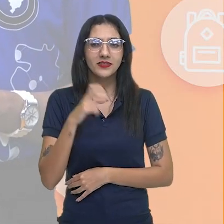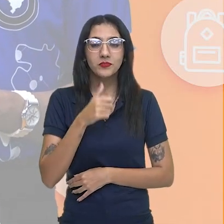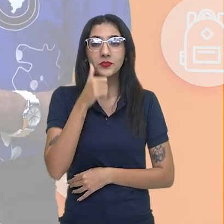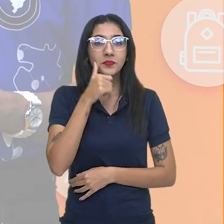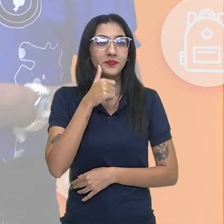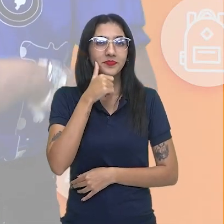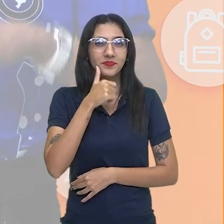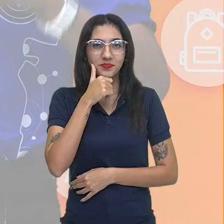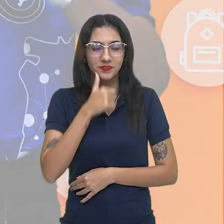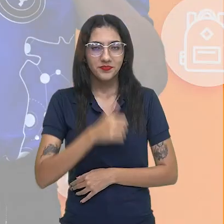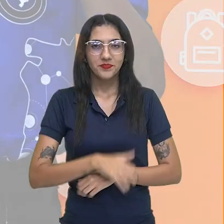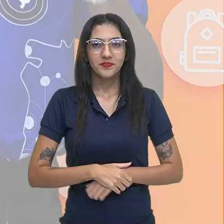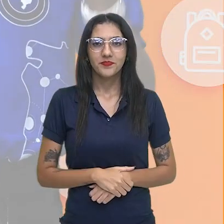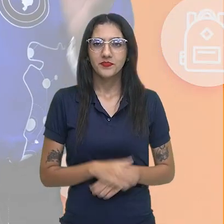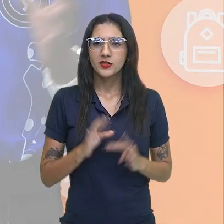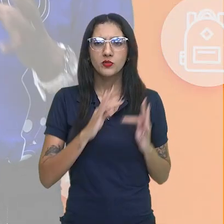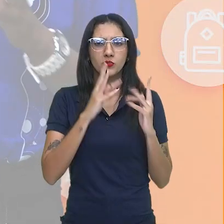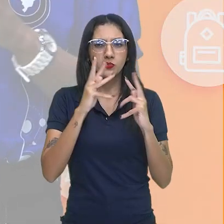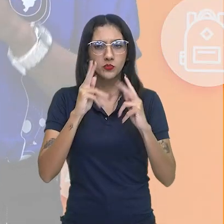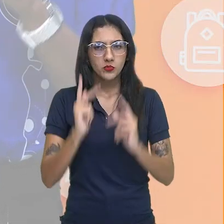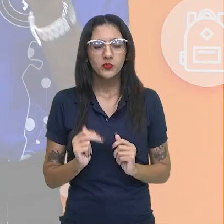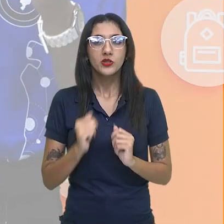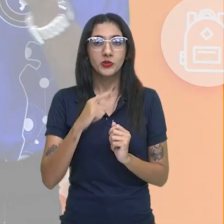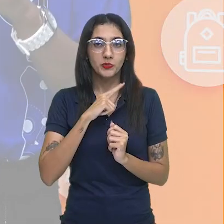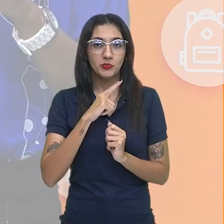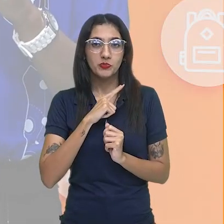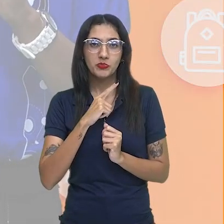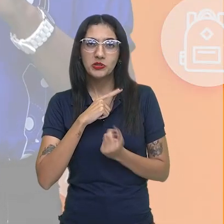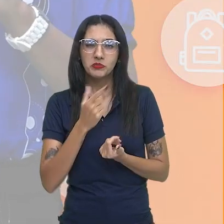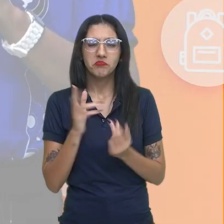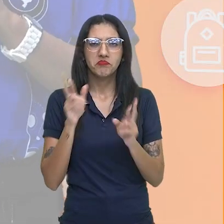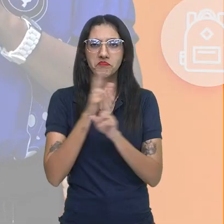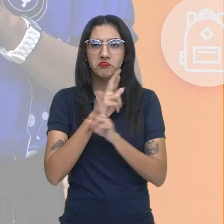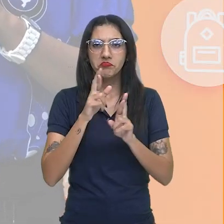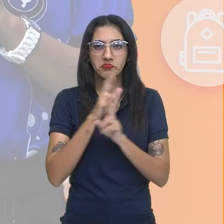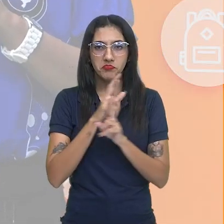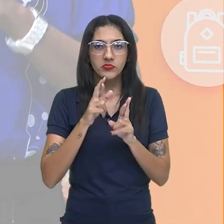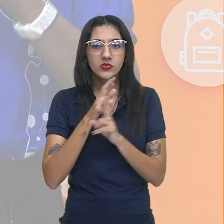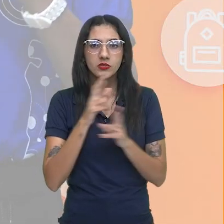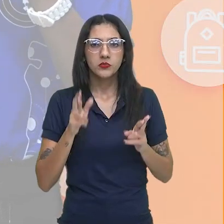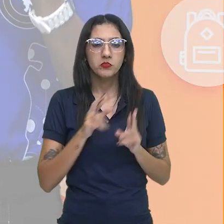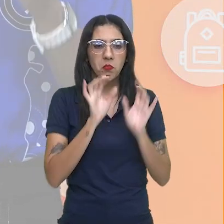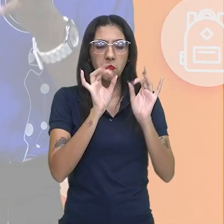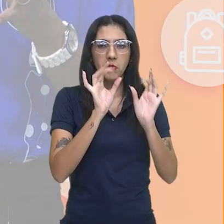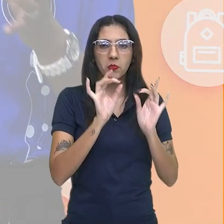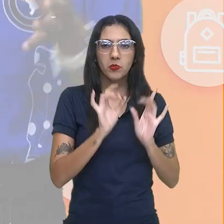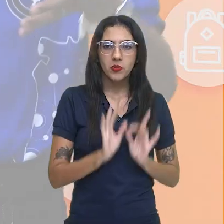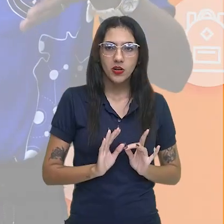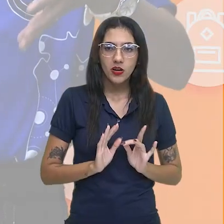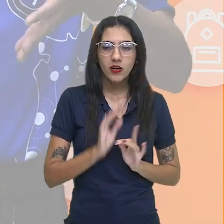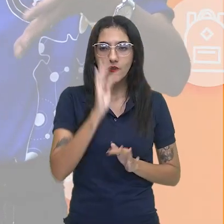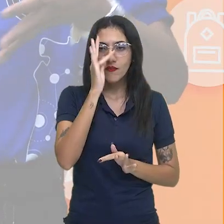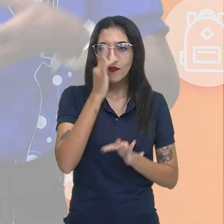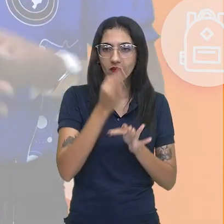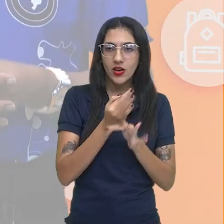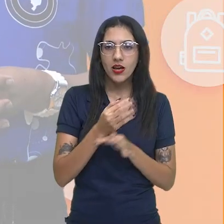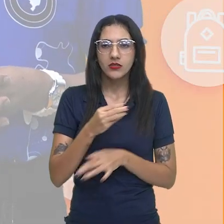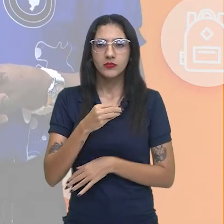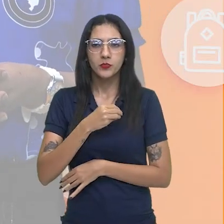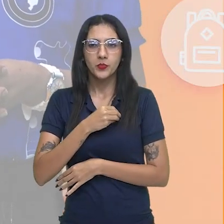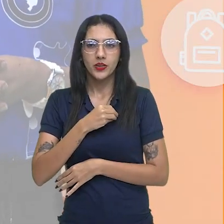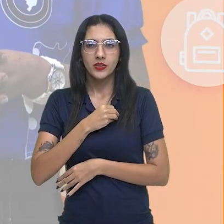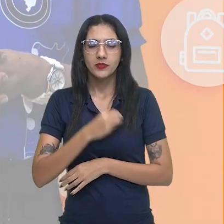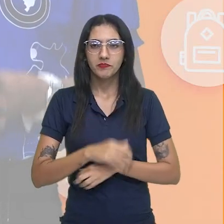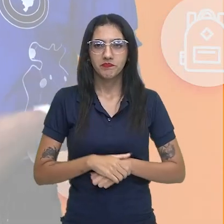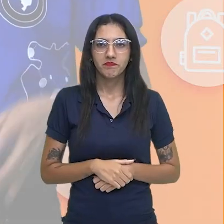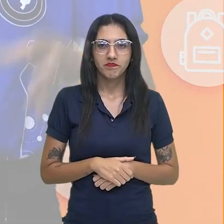uma moça. E tudo isso também está aí misturado, o sagrado e o profano. E aqui, na